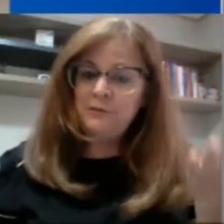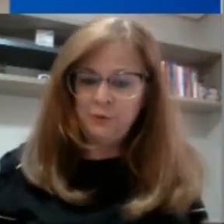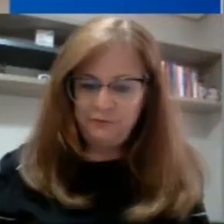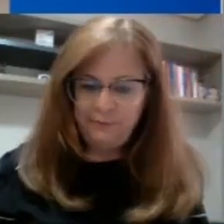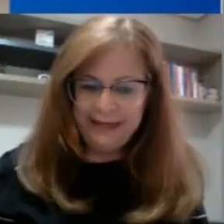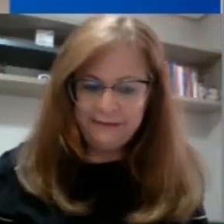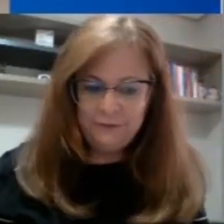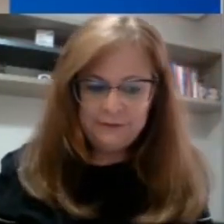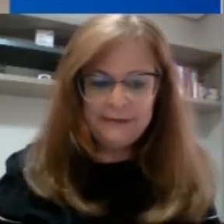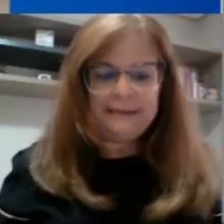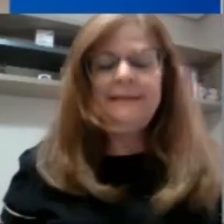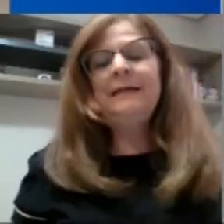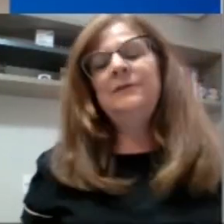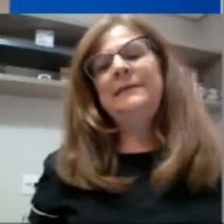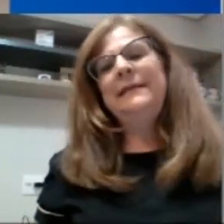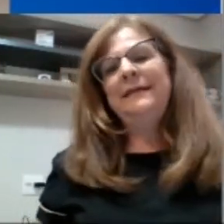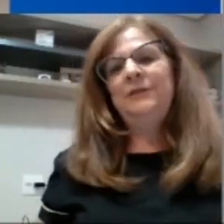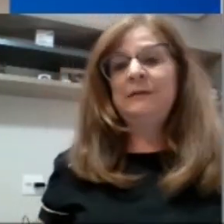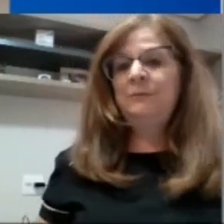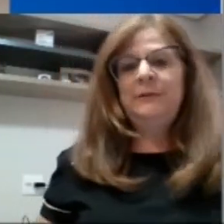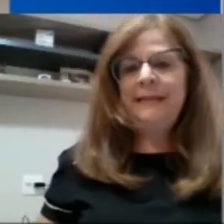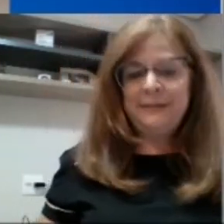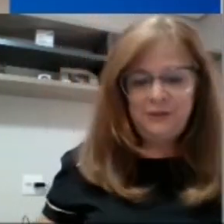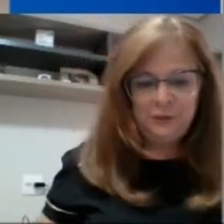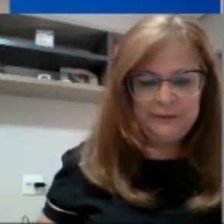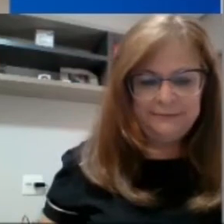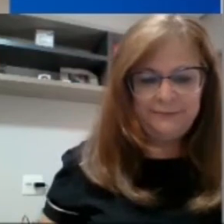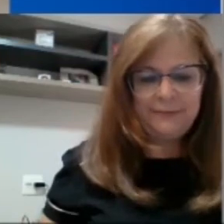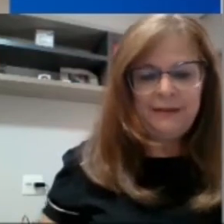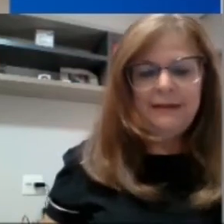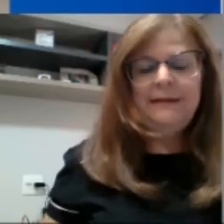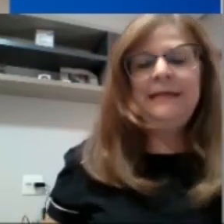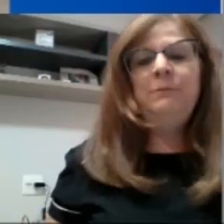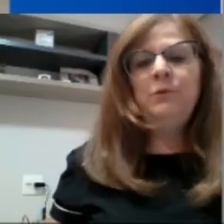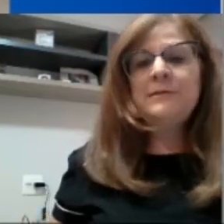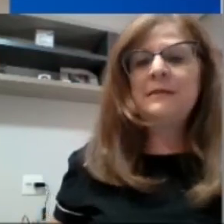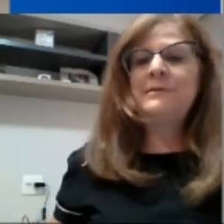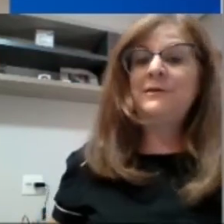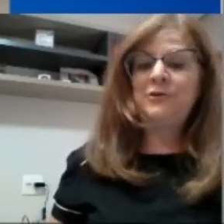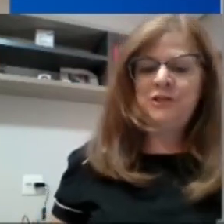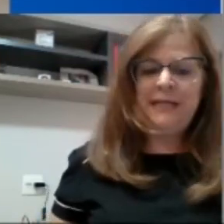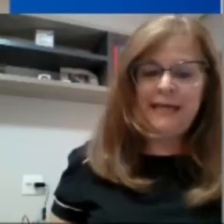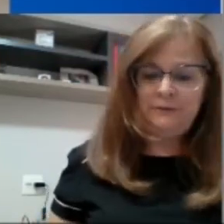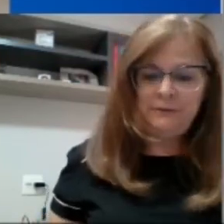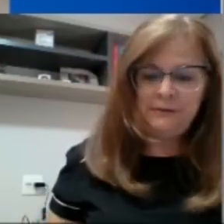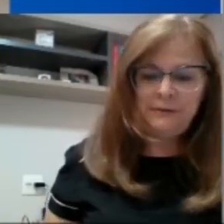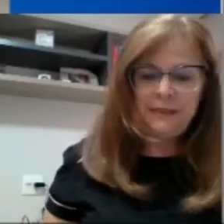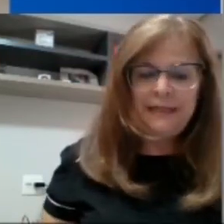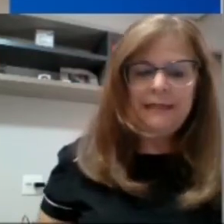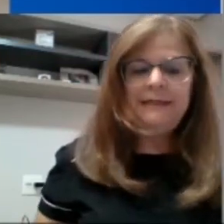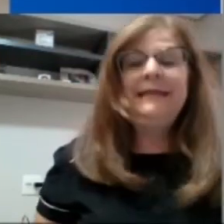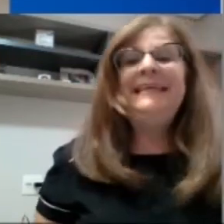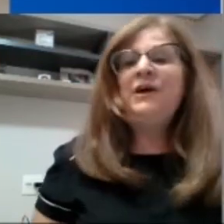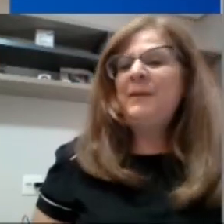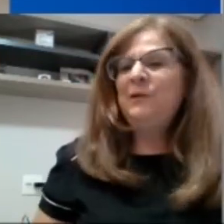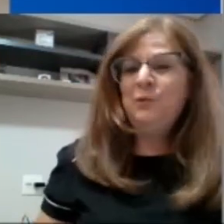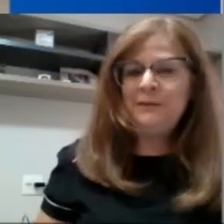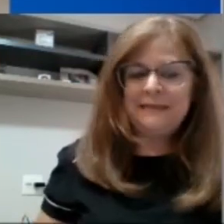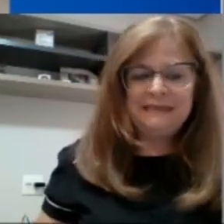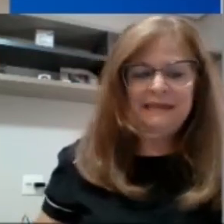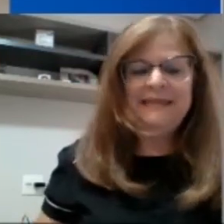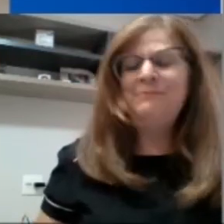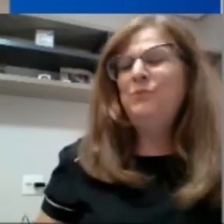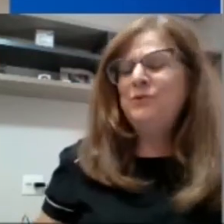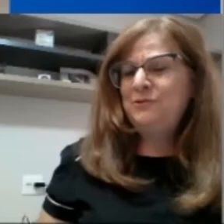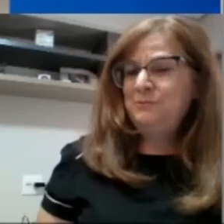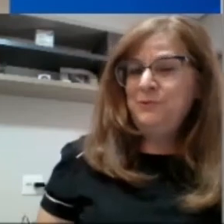Dos movimentos da sociedade, da comunidade surda, que buscam seus direitos, e é uma luta